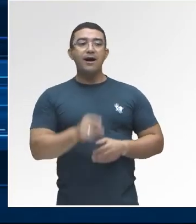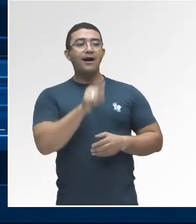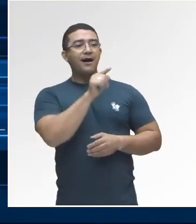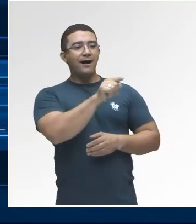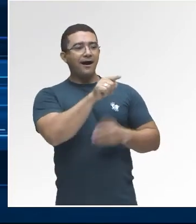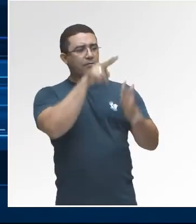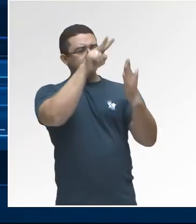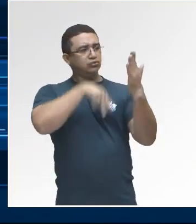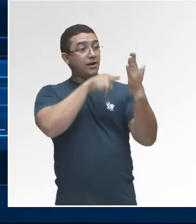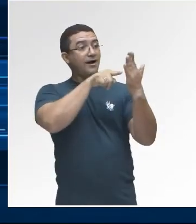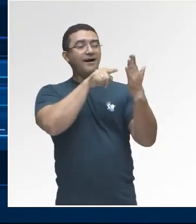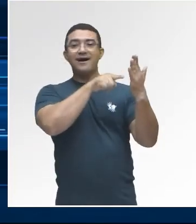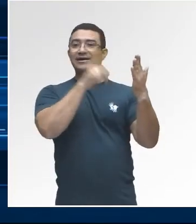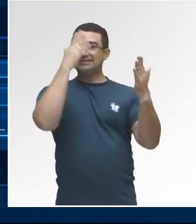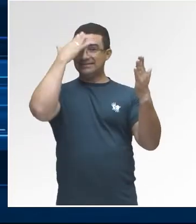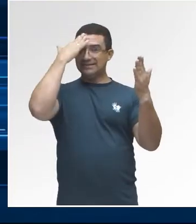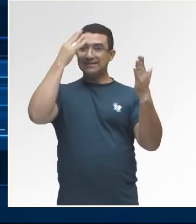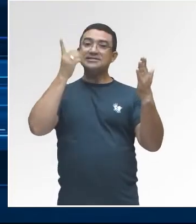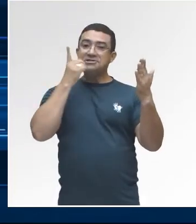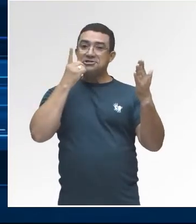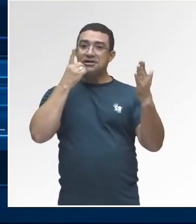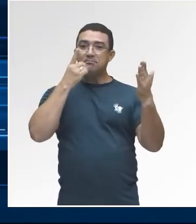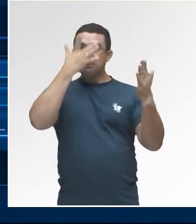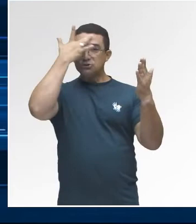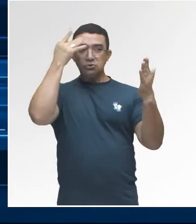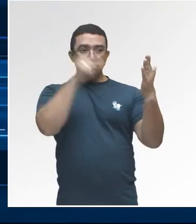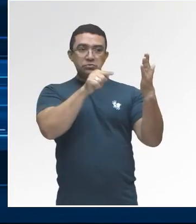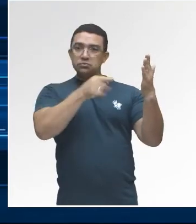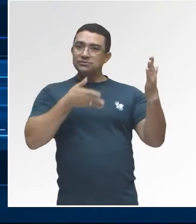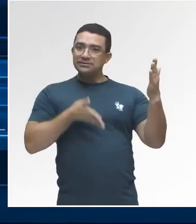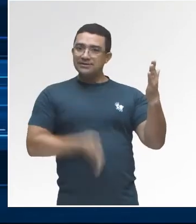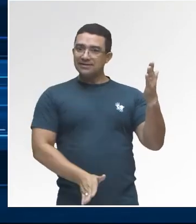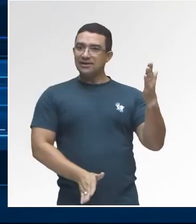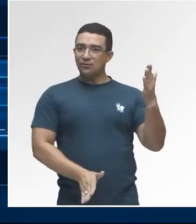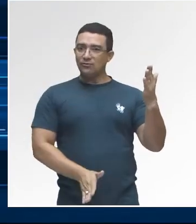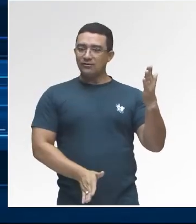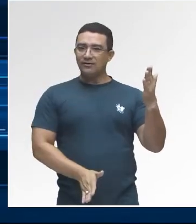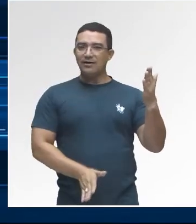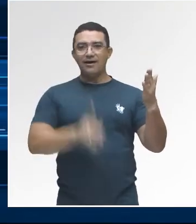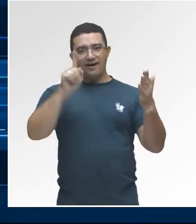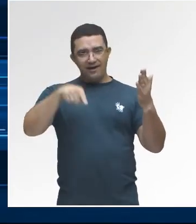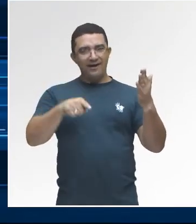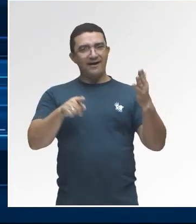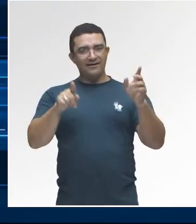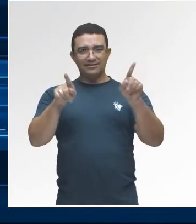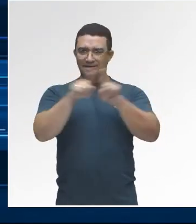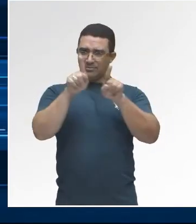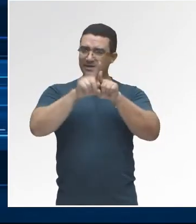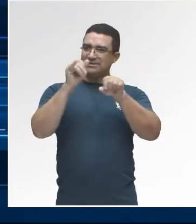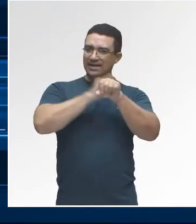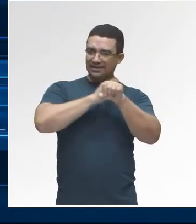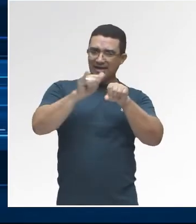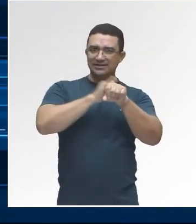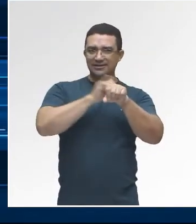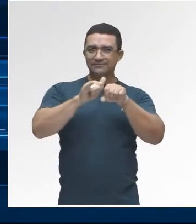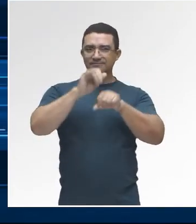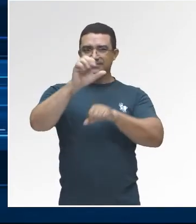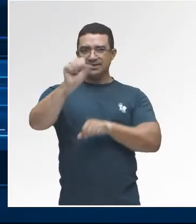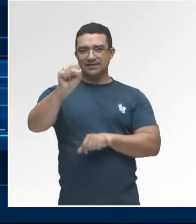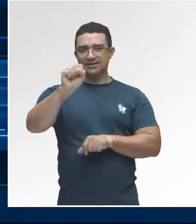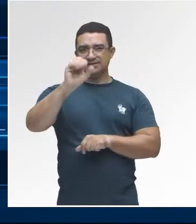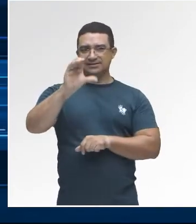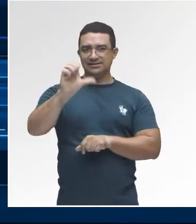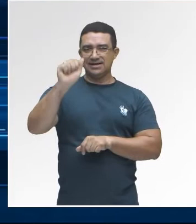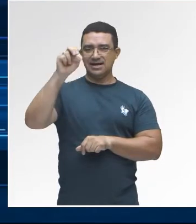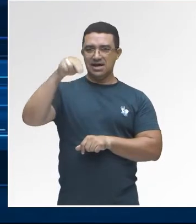a data que a pessoa nasceu, certo? Então, você vê as formas que tem os números da data, né? Pode ser aquela com as bem